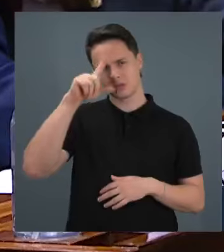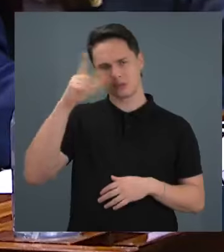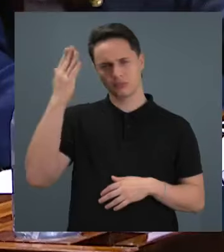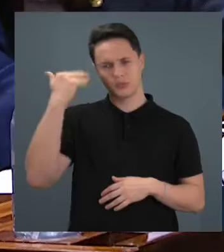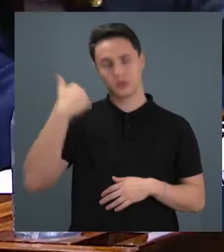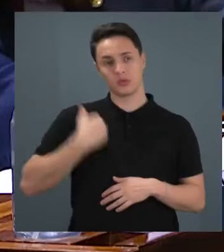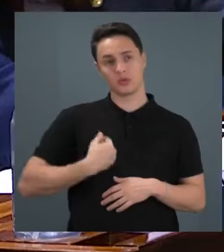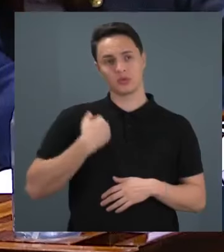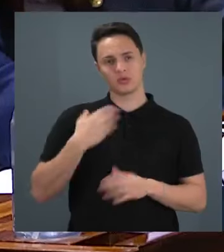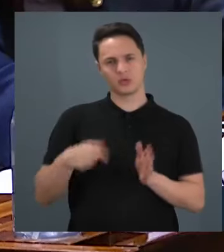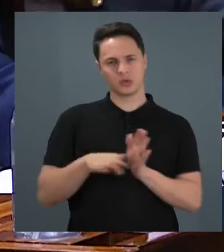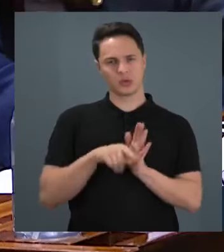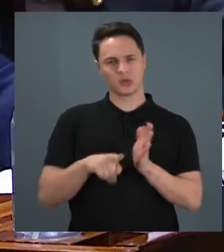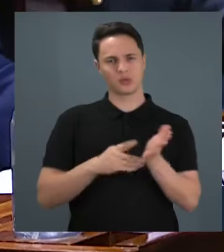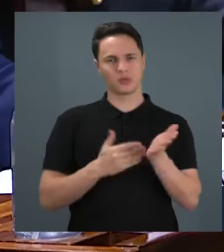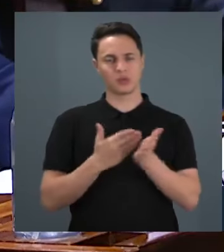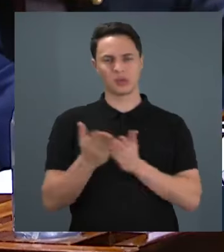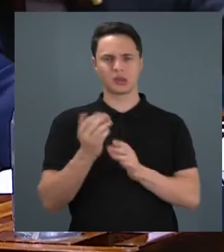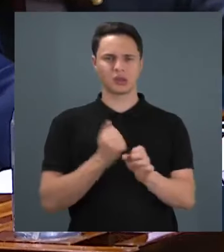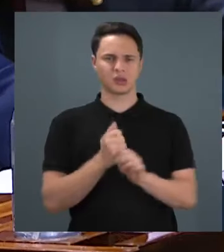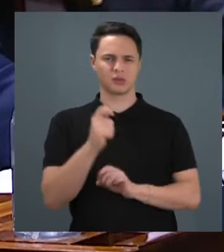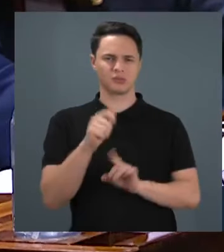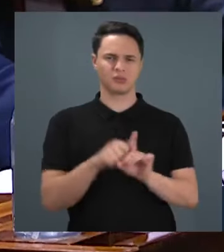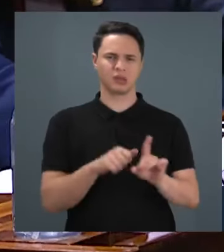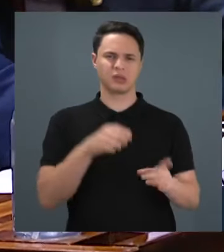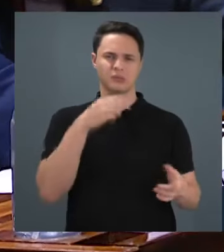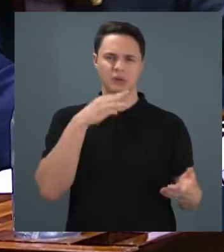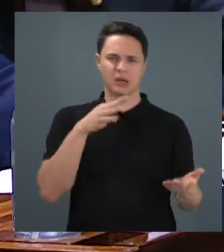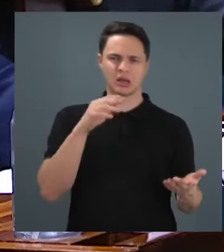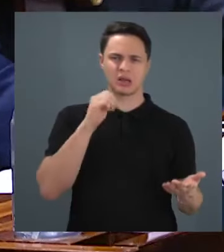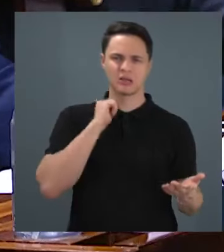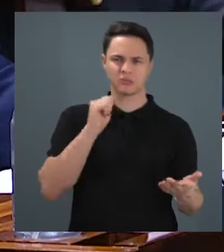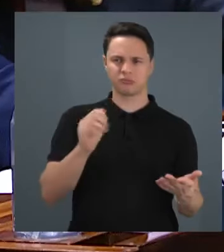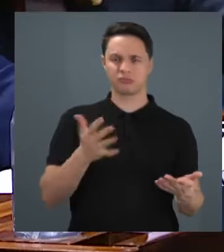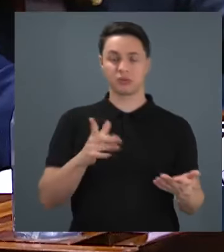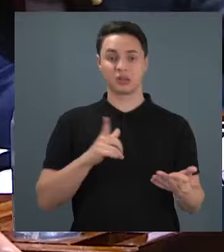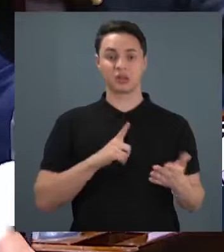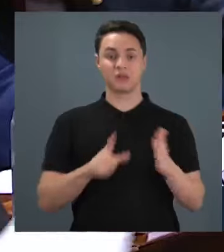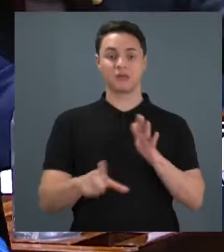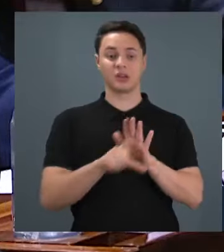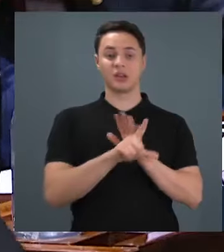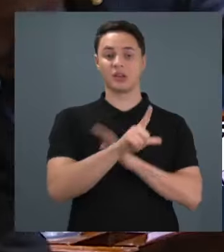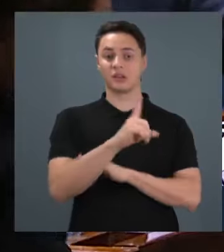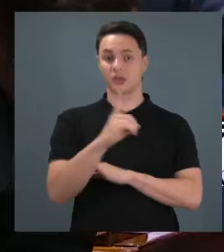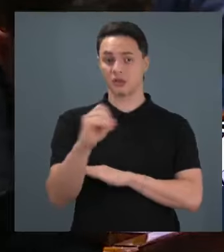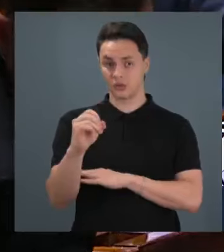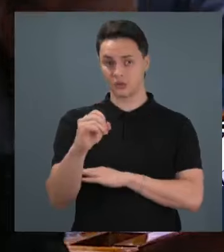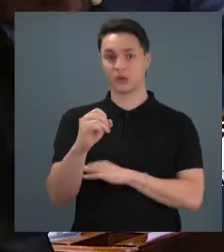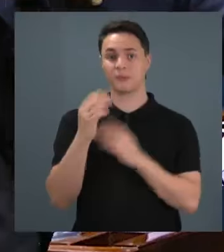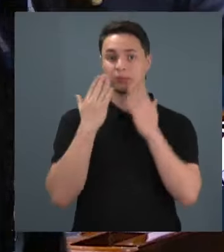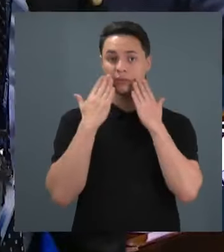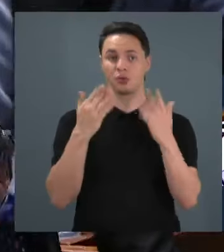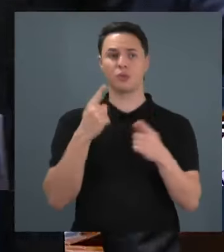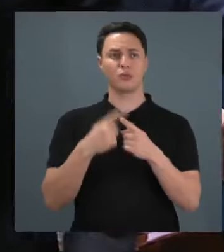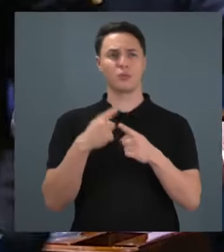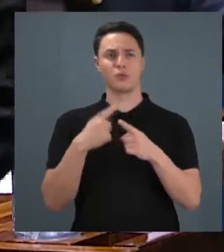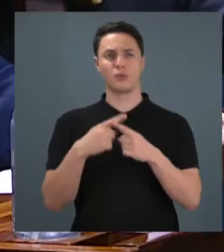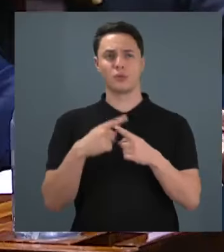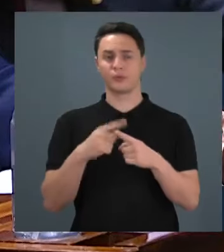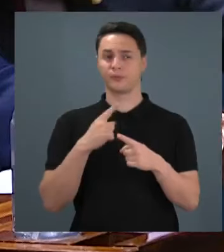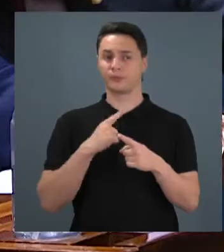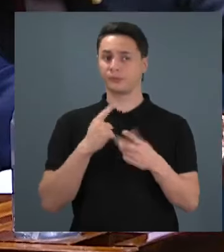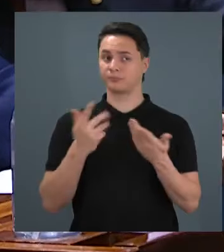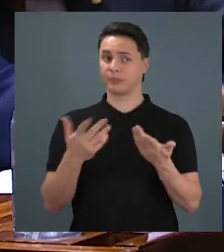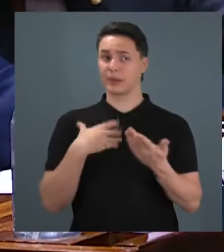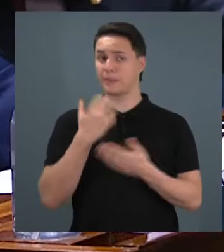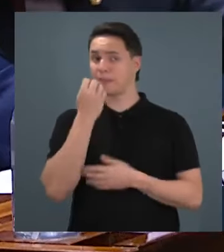chegou aqui no início do ano, março, abril, e houve a apresentação da Lei de Diretrizes Orçamentárias, porque, pelo bem